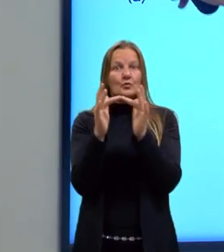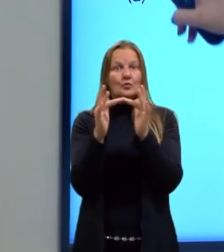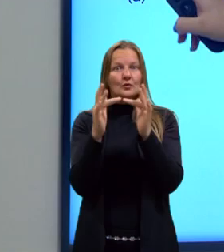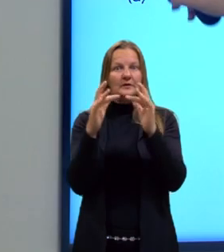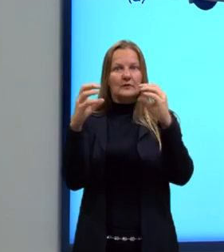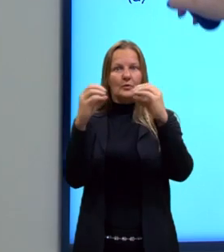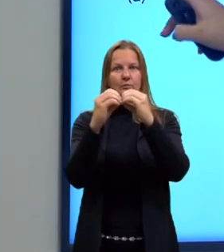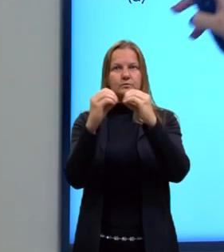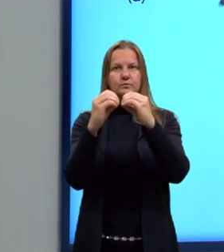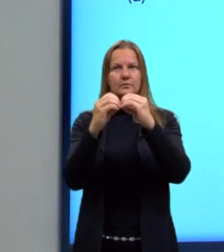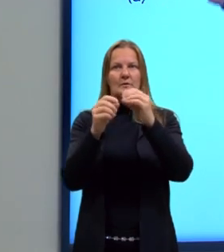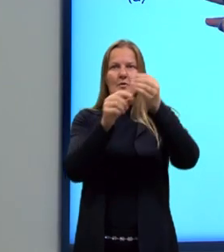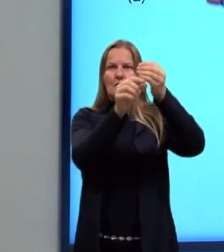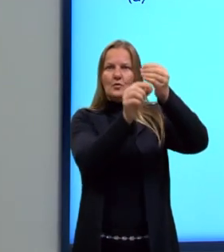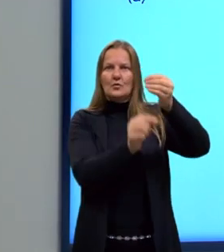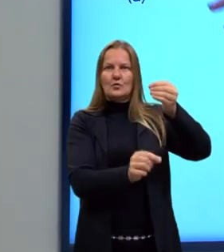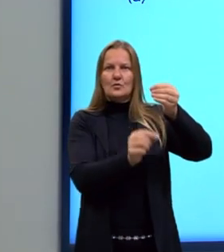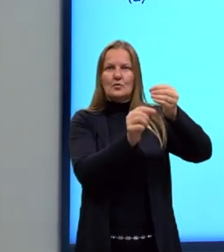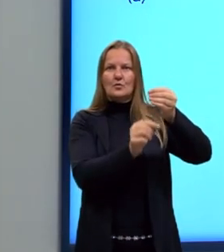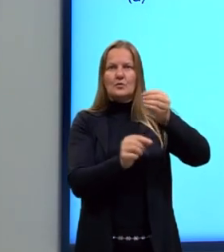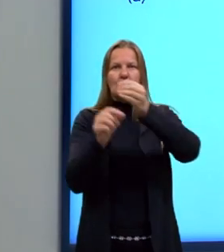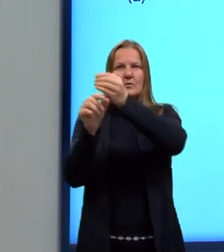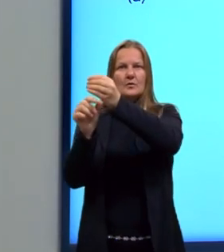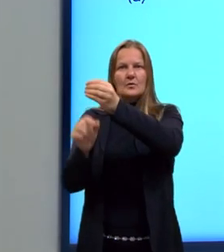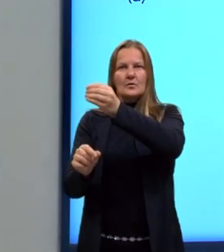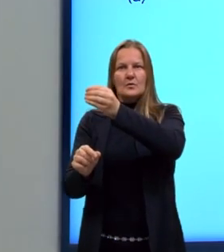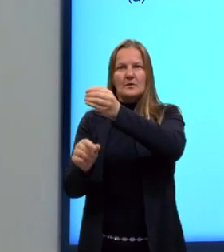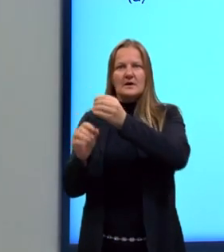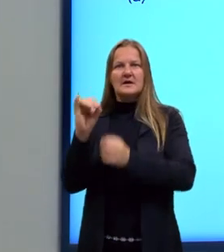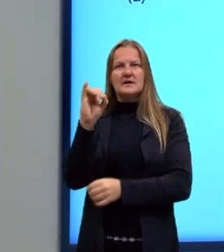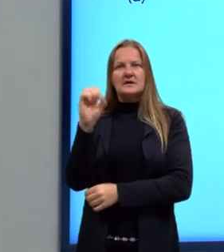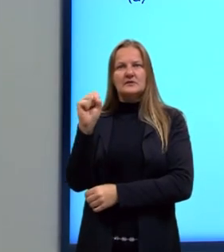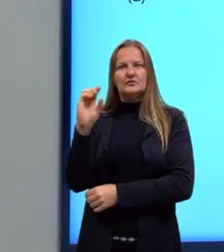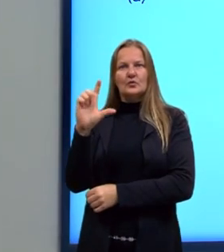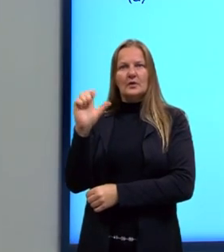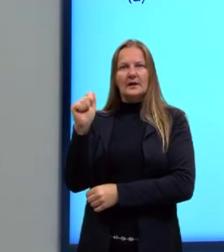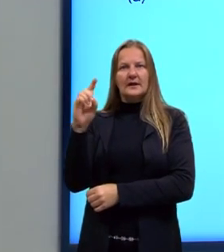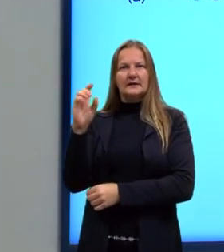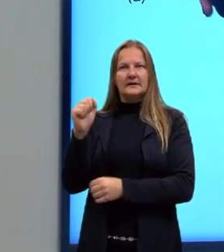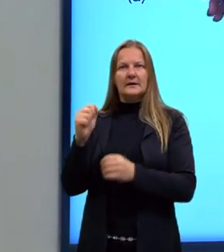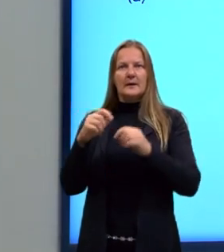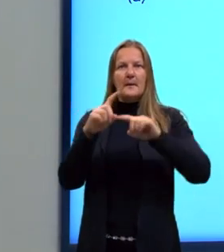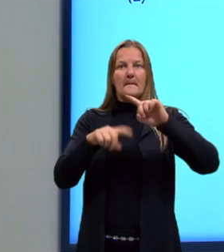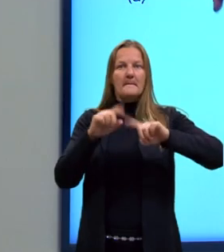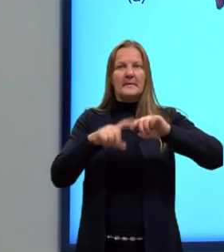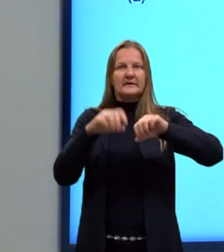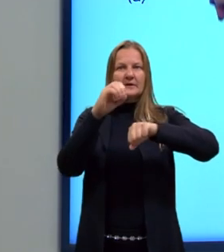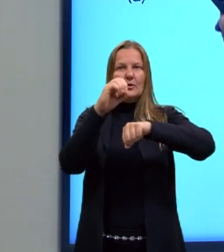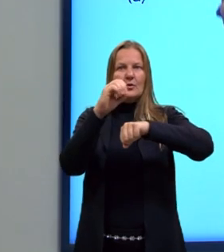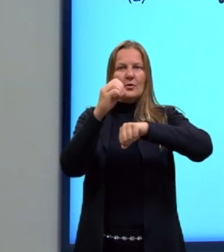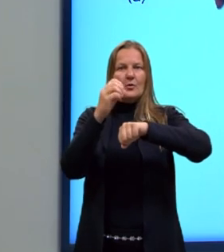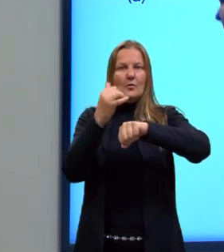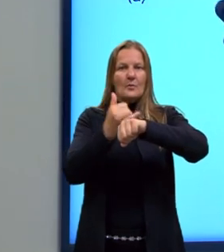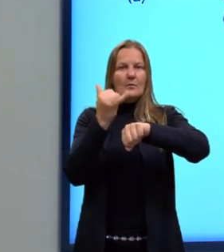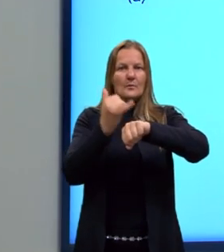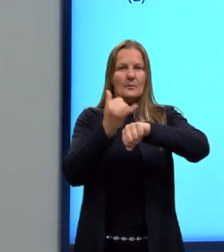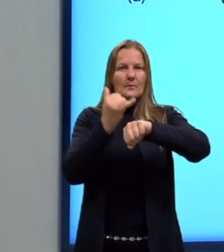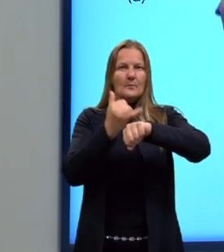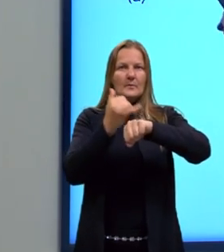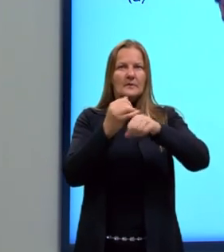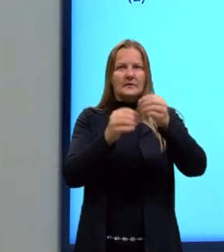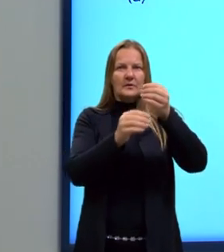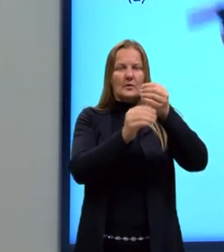né Essa acha que ela é isolada tá que quer dizer né gente que esse material e metálico e provavelmente esse